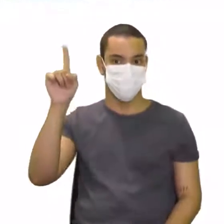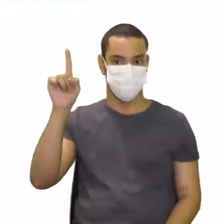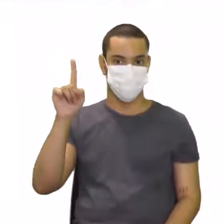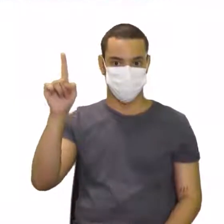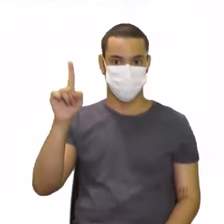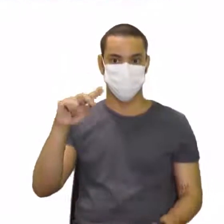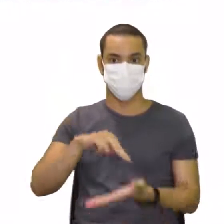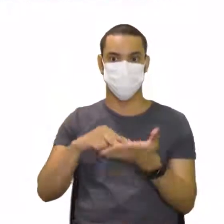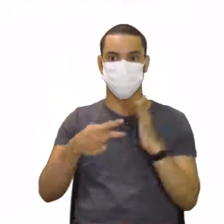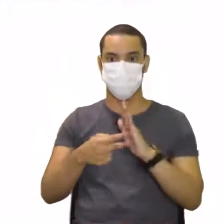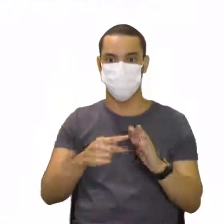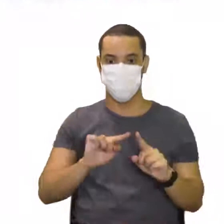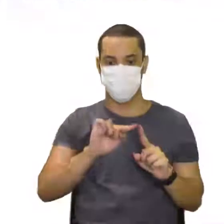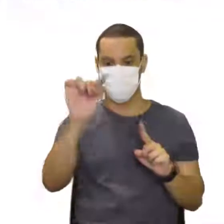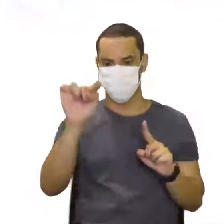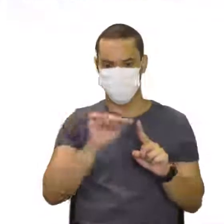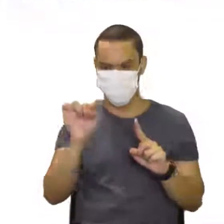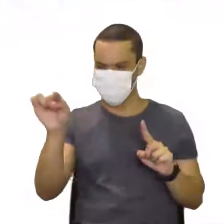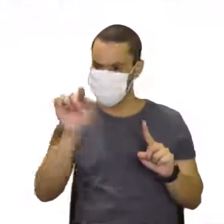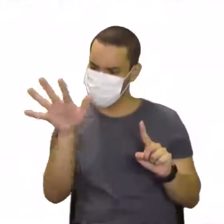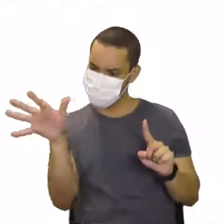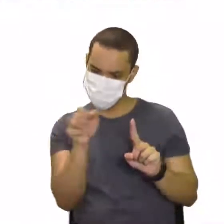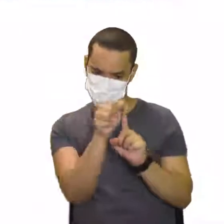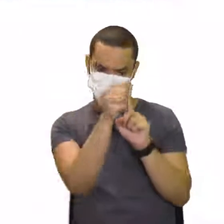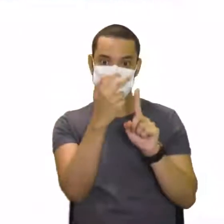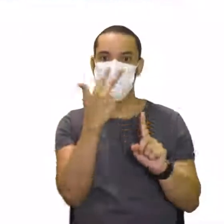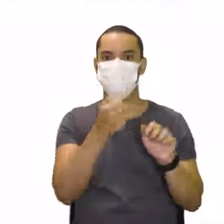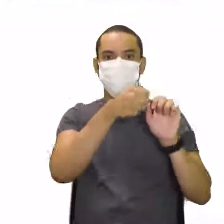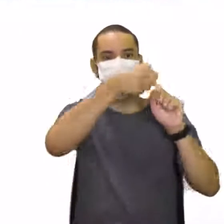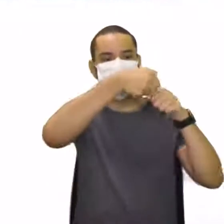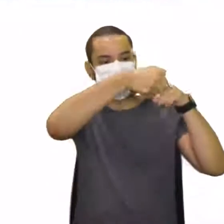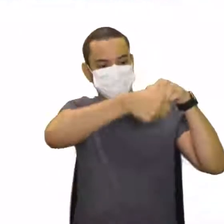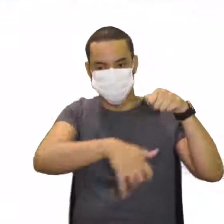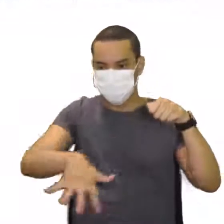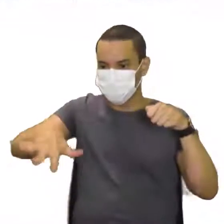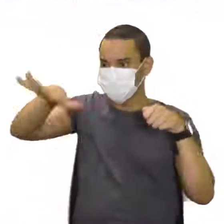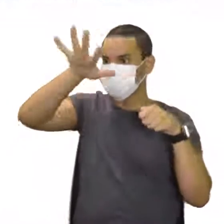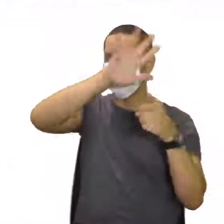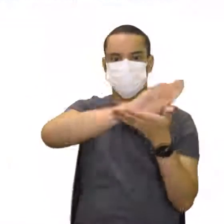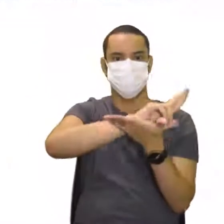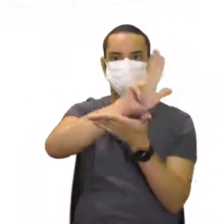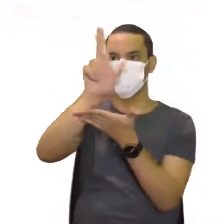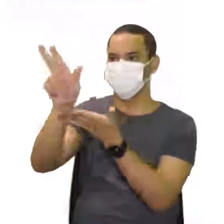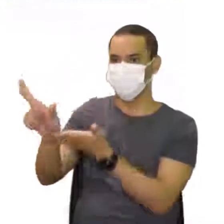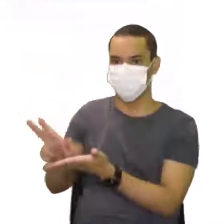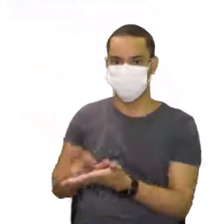para simbolizar esta rede, que é esta ligação de todas